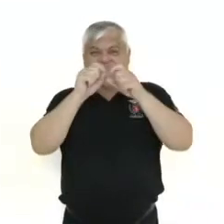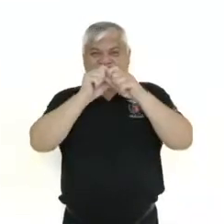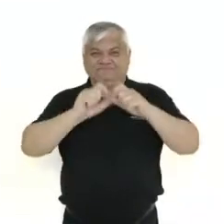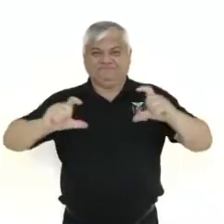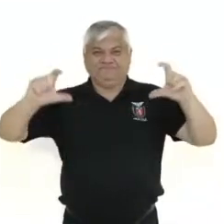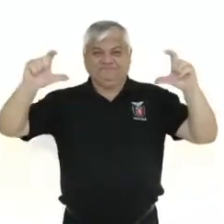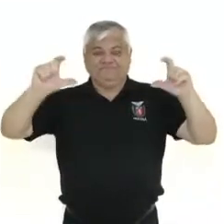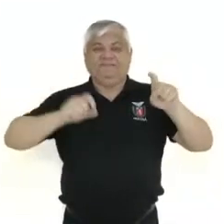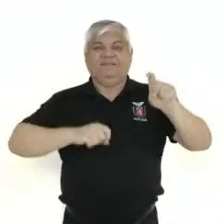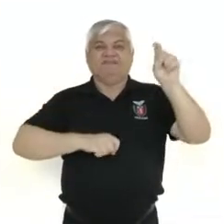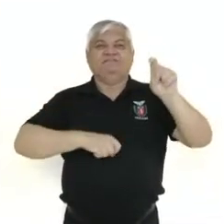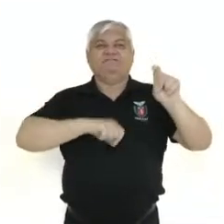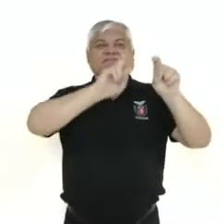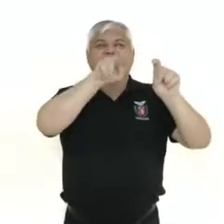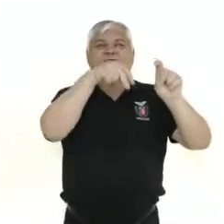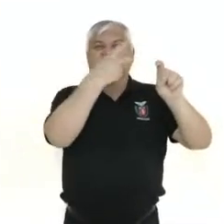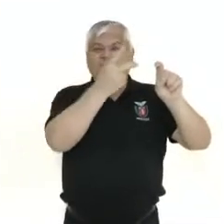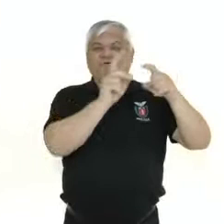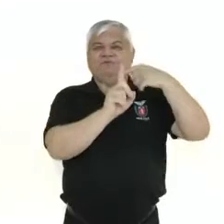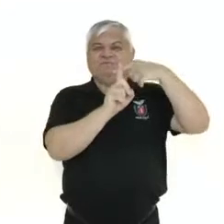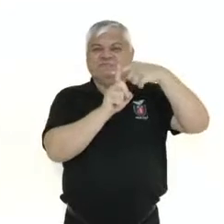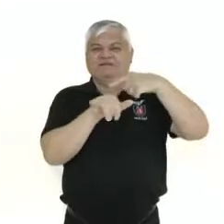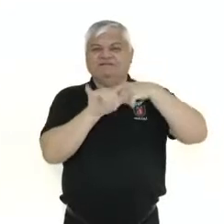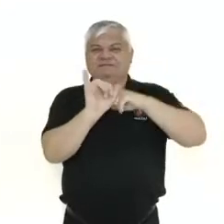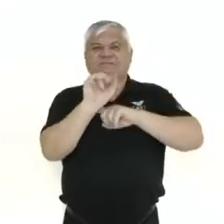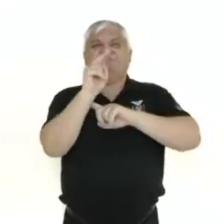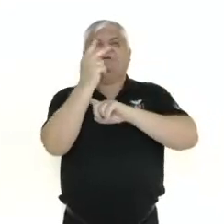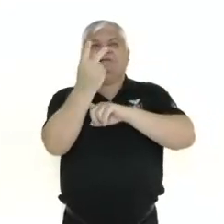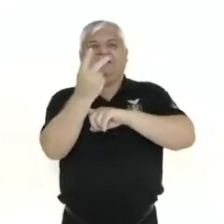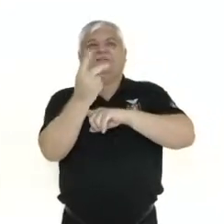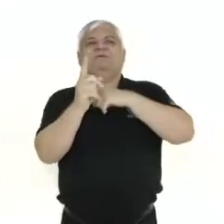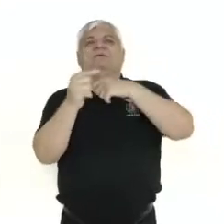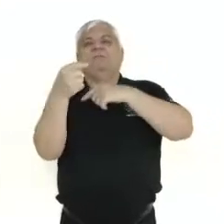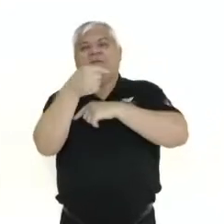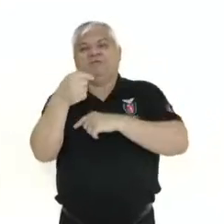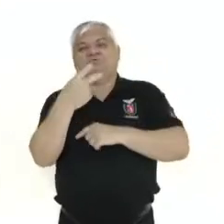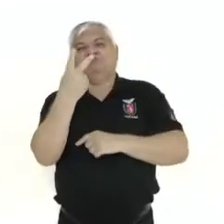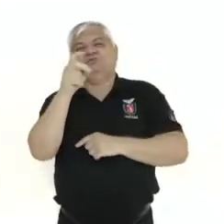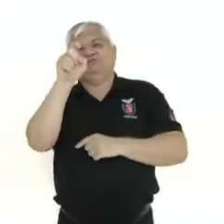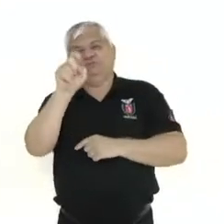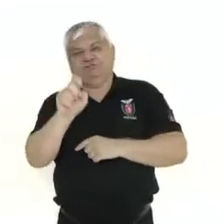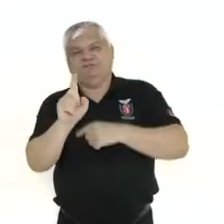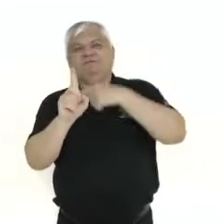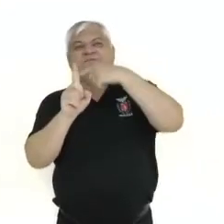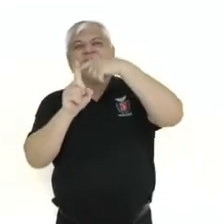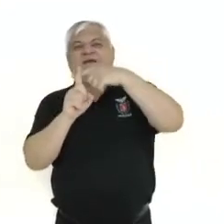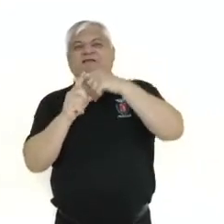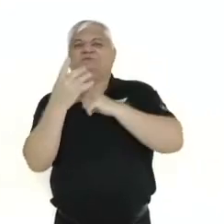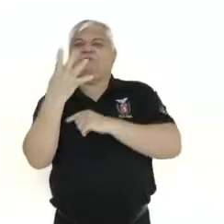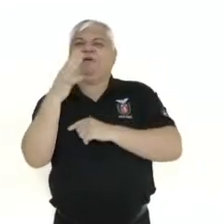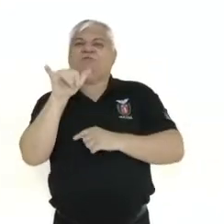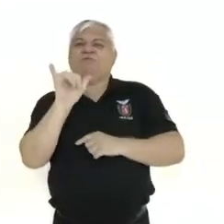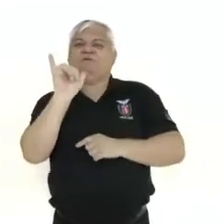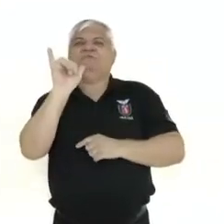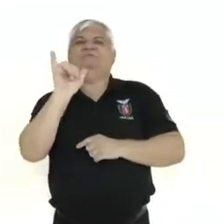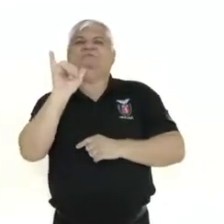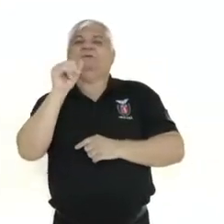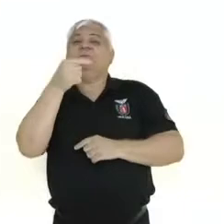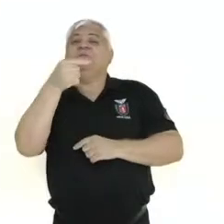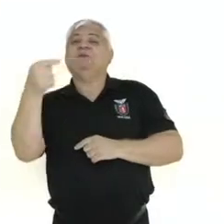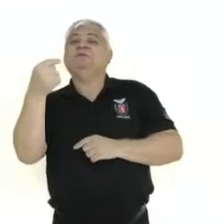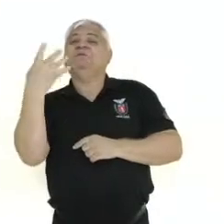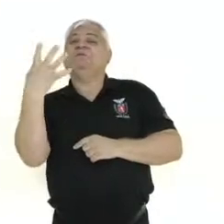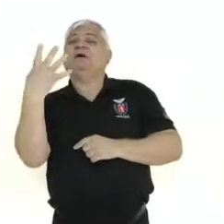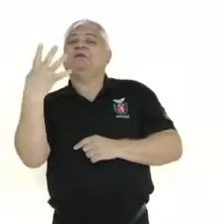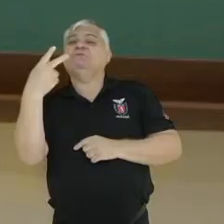equação da circunferência aqui, ó. X ao quadrado mais y ao quadrado menos 2x mais 4y menos 4. Direto